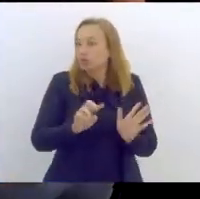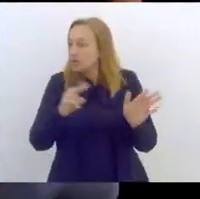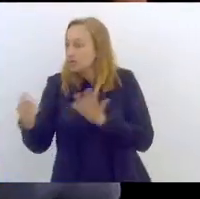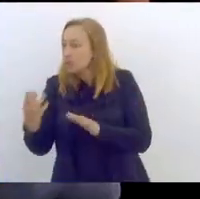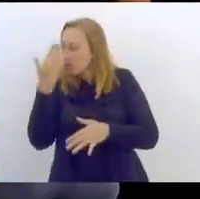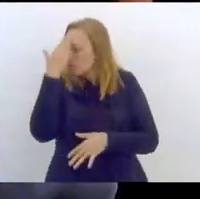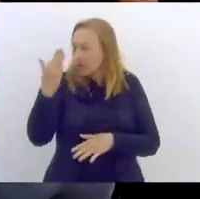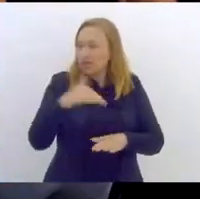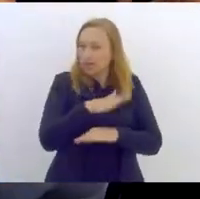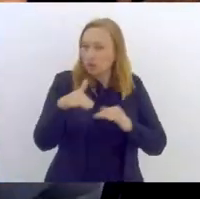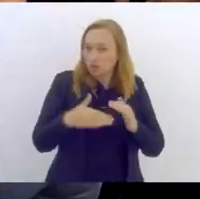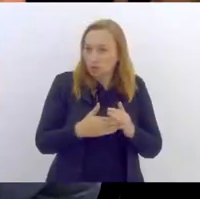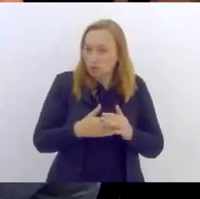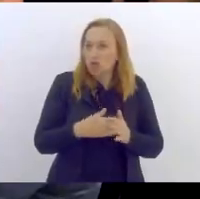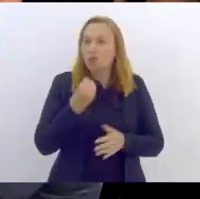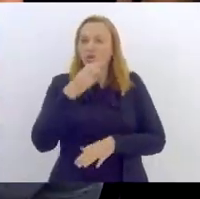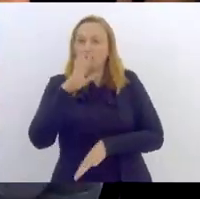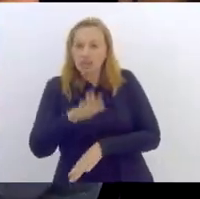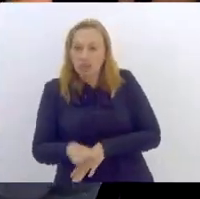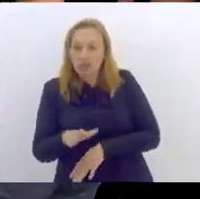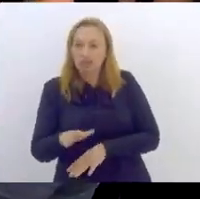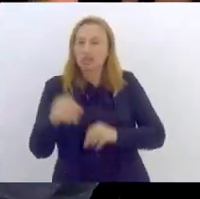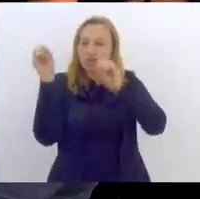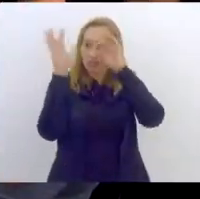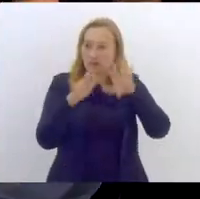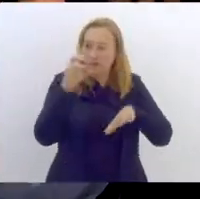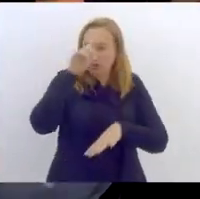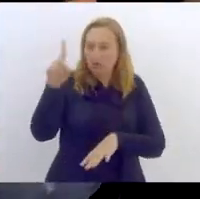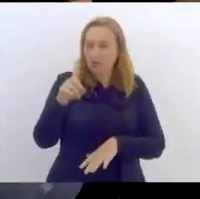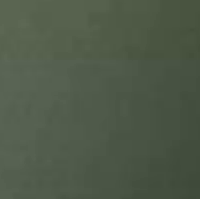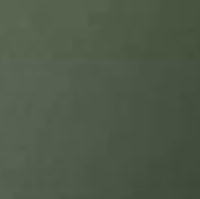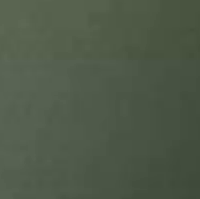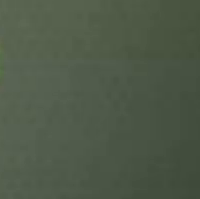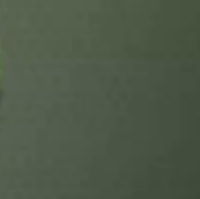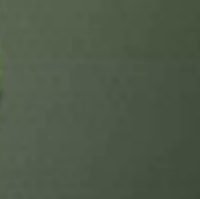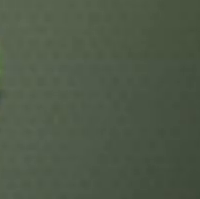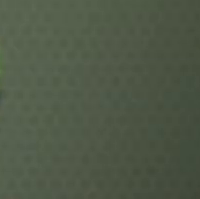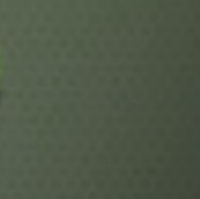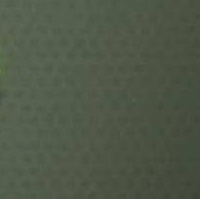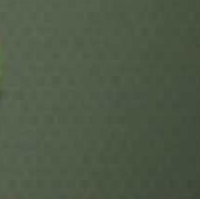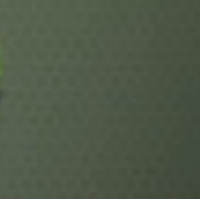muito obrigado a todos uma boa tarde fiquem com Deus tá encerrando a sessão obrigado